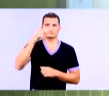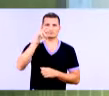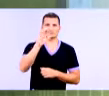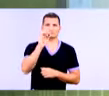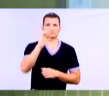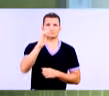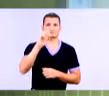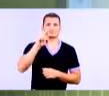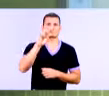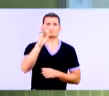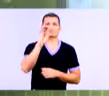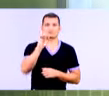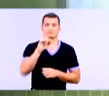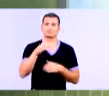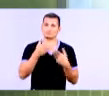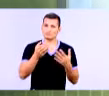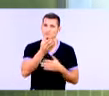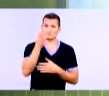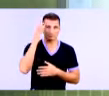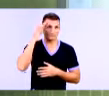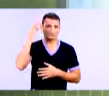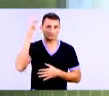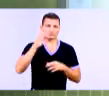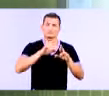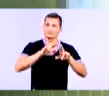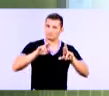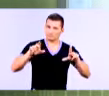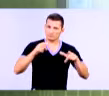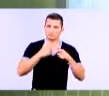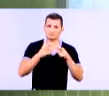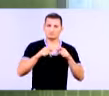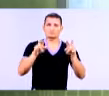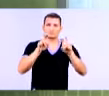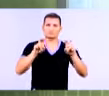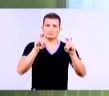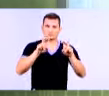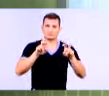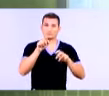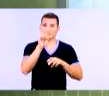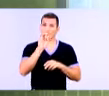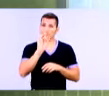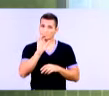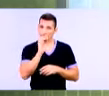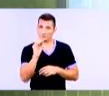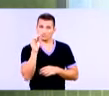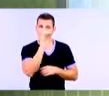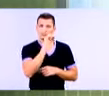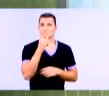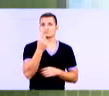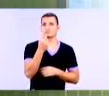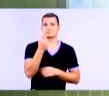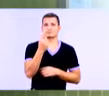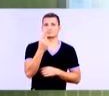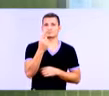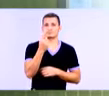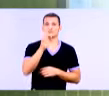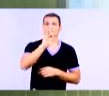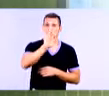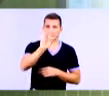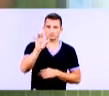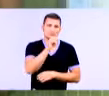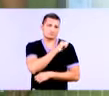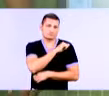imaginar N problemas computacionais, mas você só vai postar um. Tá? Cada aluno vai postar